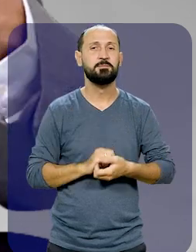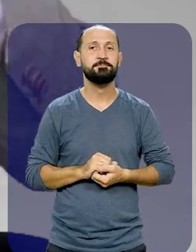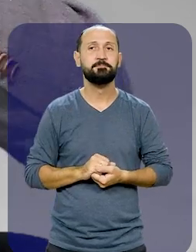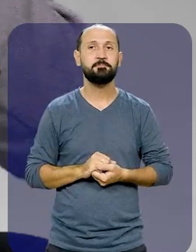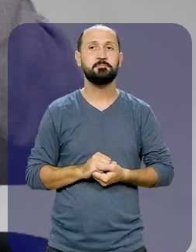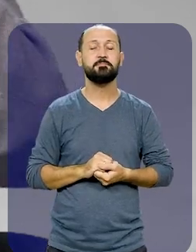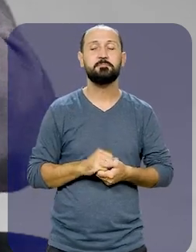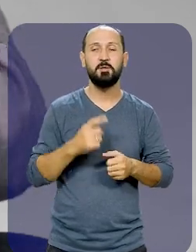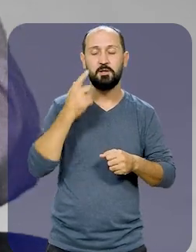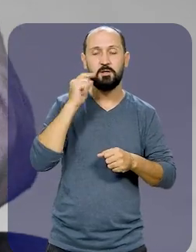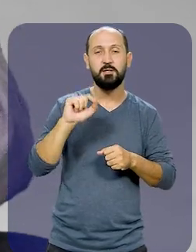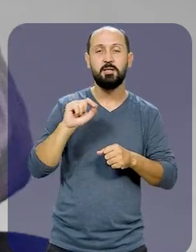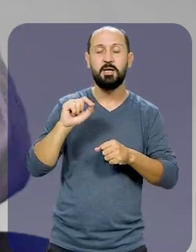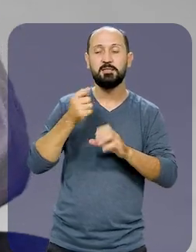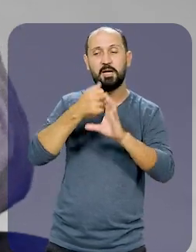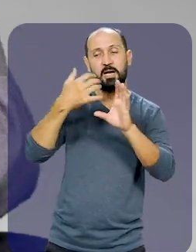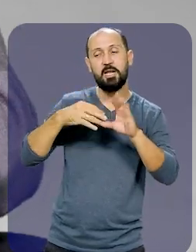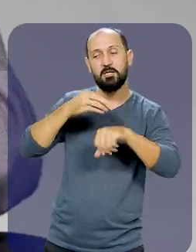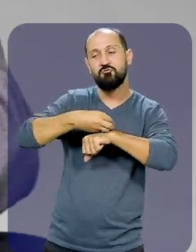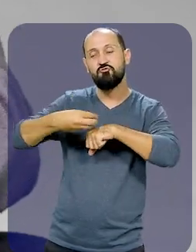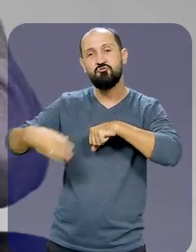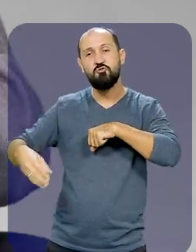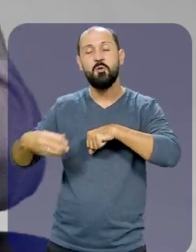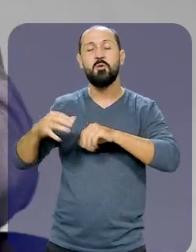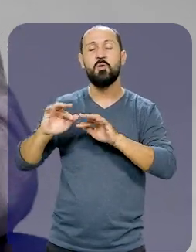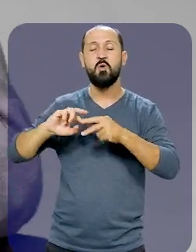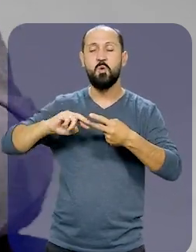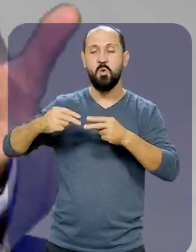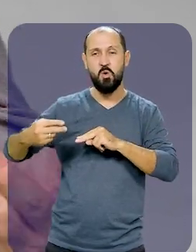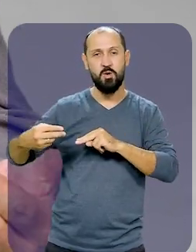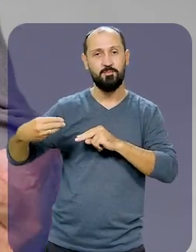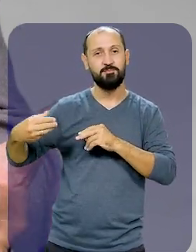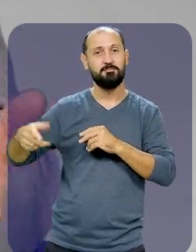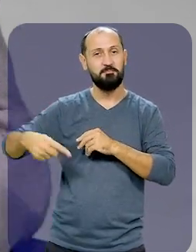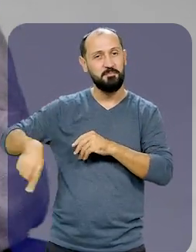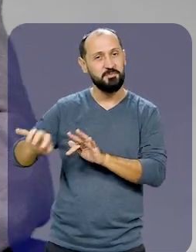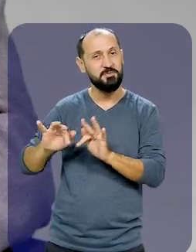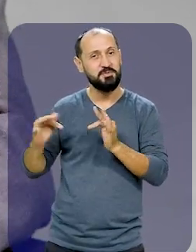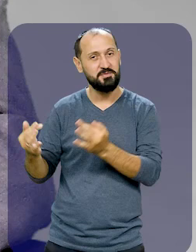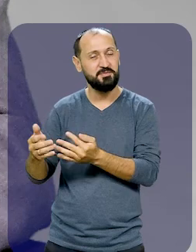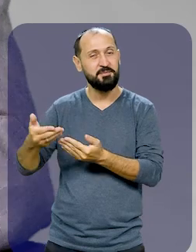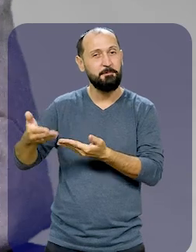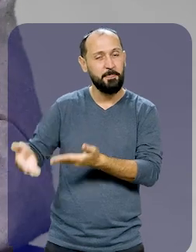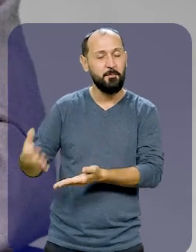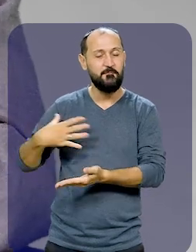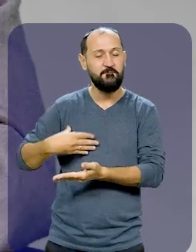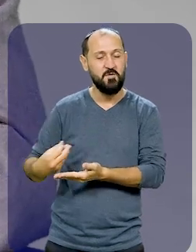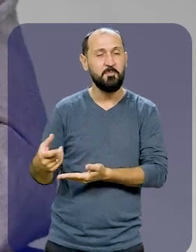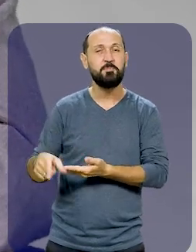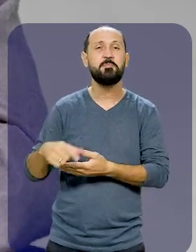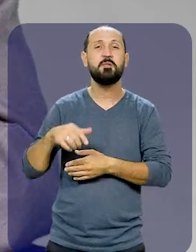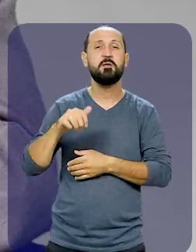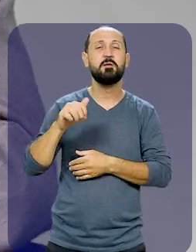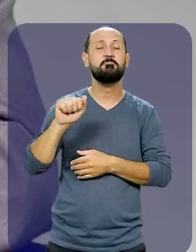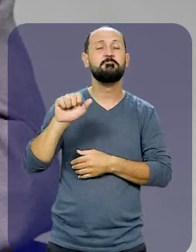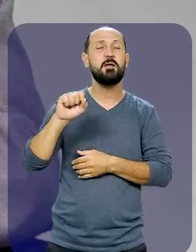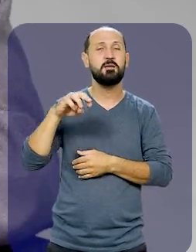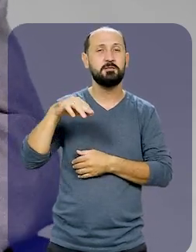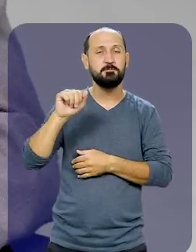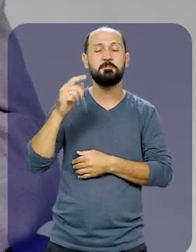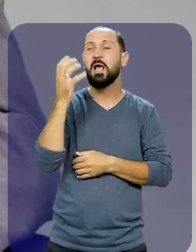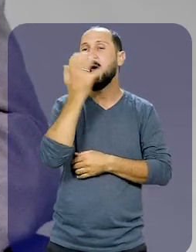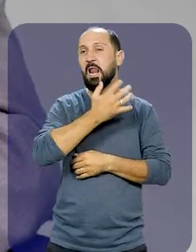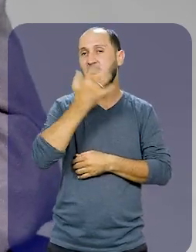asma, acaba passando essa característica genética para os seus filhos. Então a asma mais comum é a